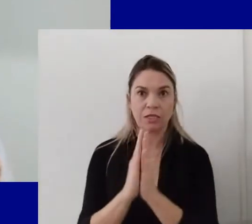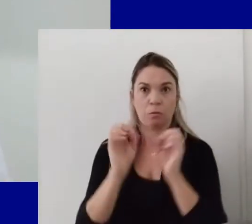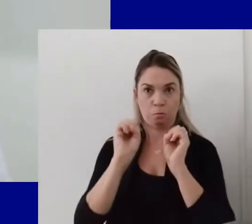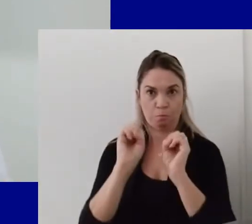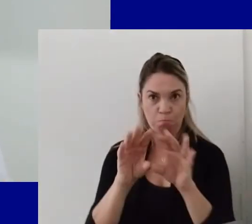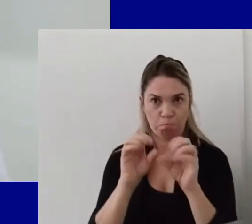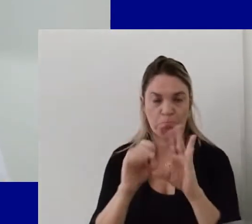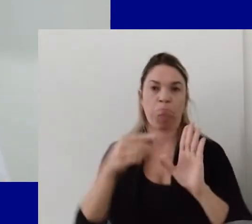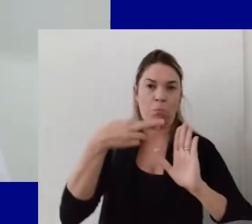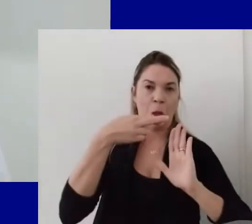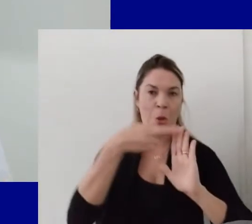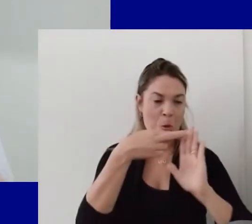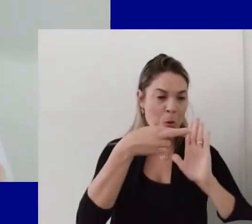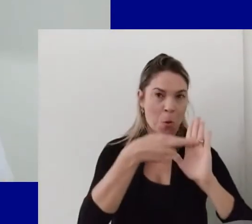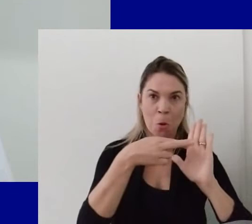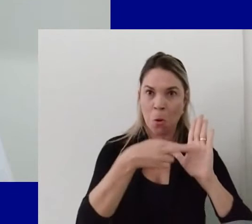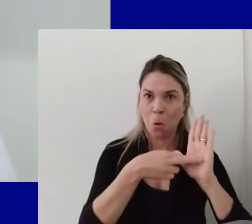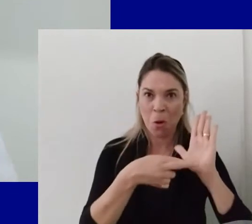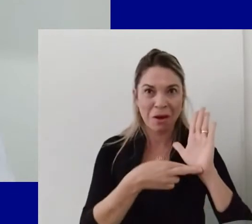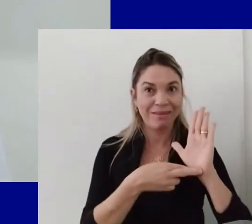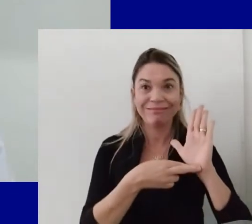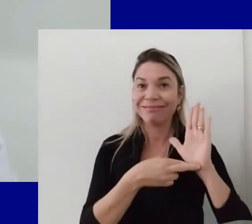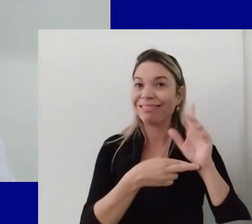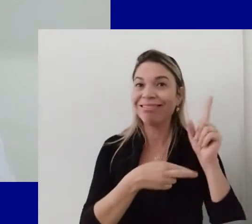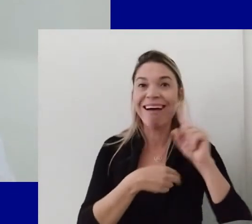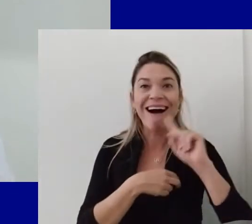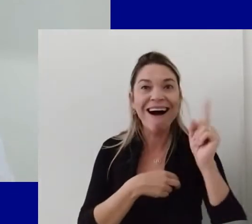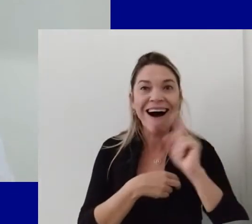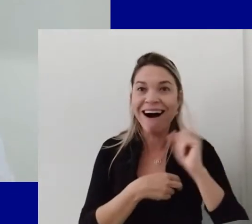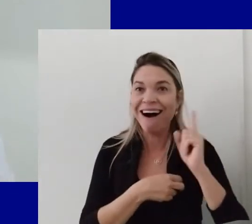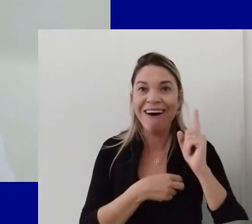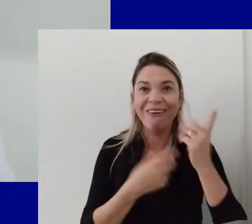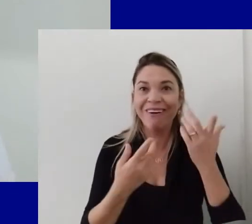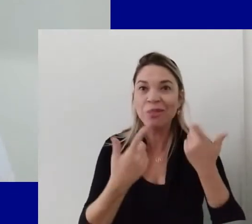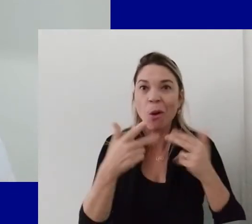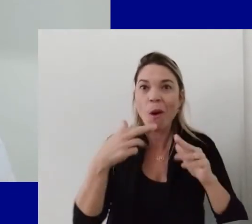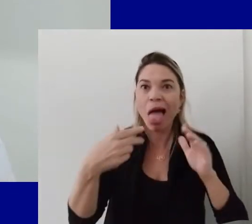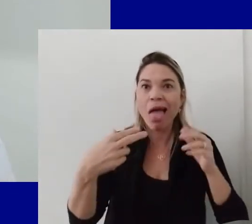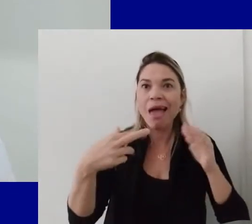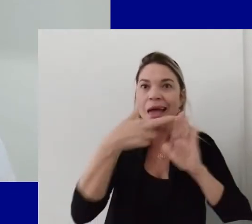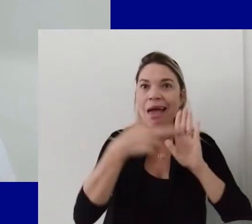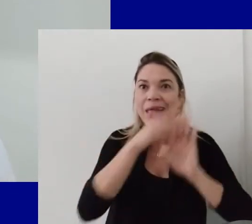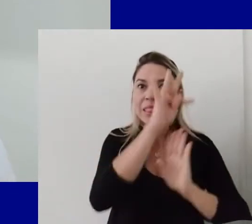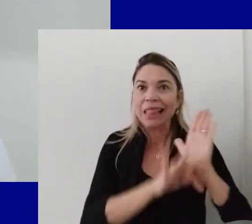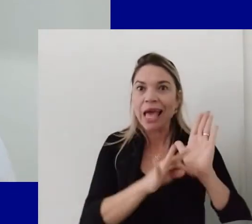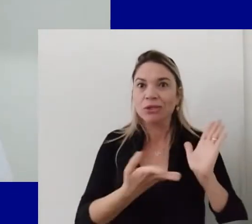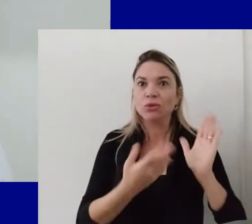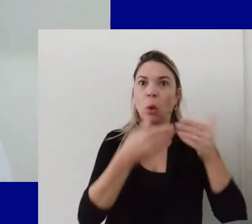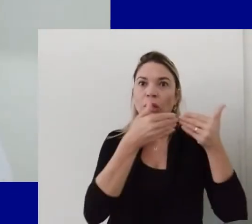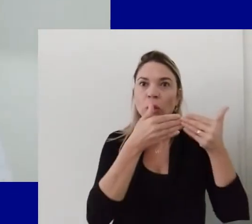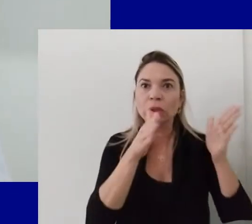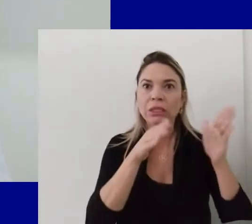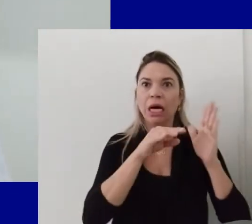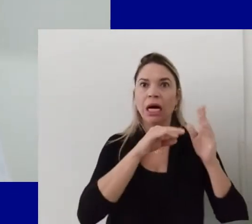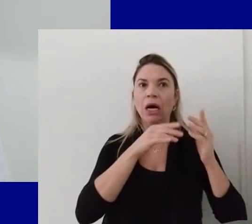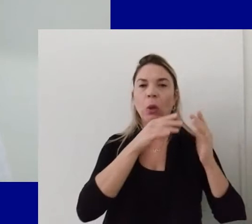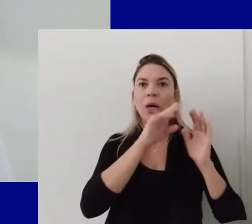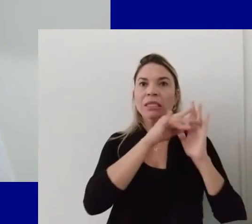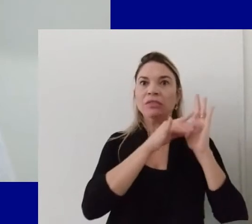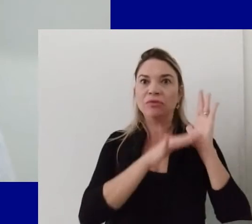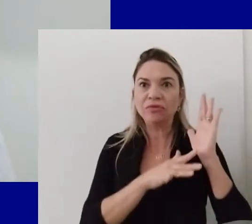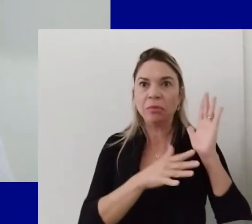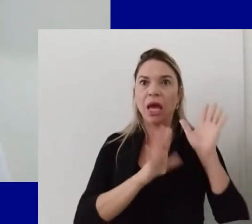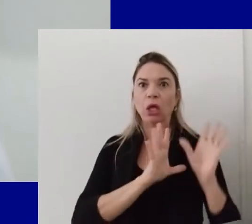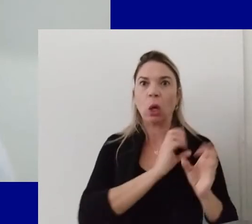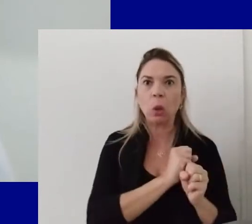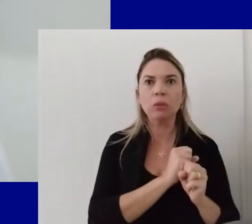que você precisa repetir. A oração é um diálogo com Deus. Converse com Deus como se você estivesse conversando